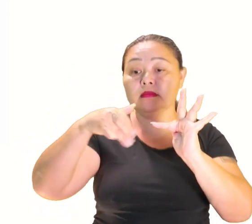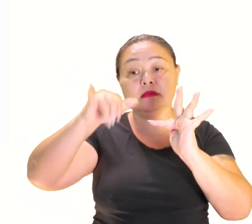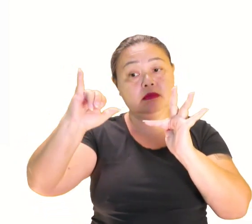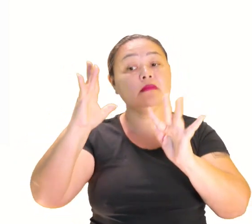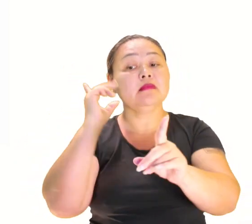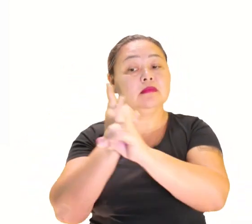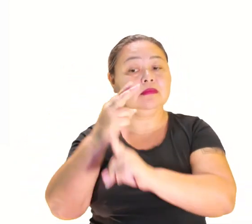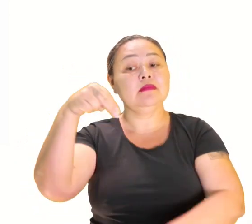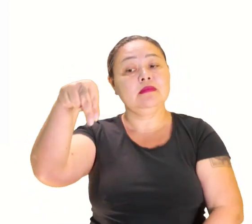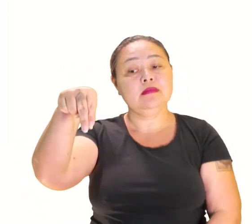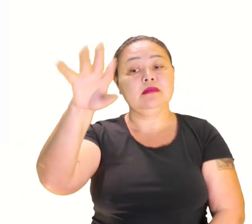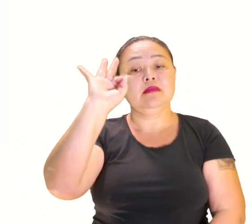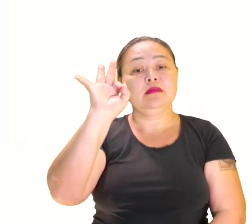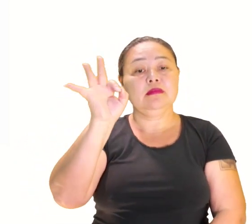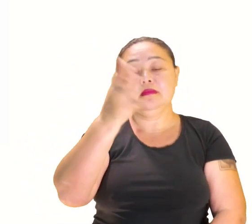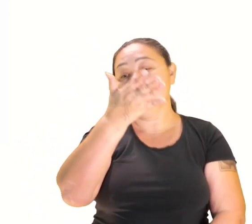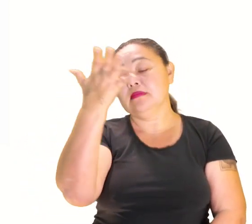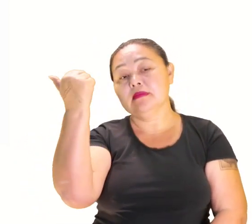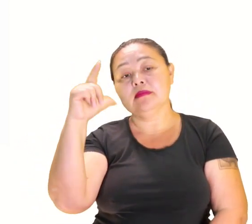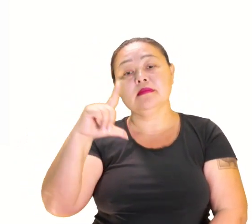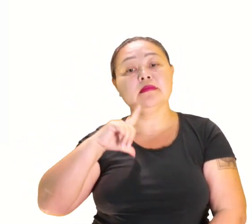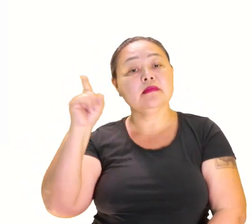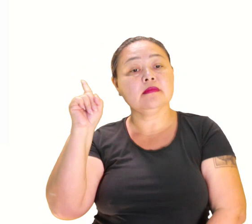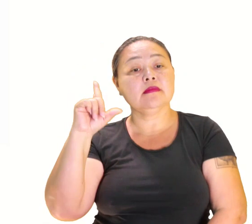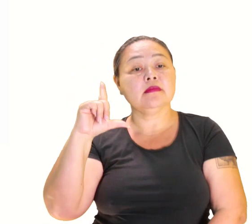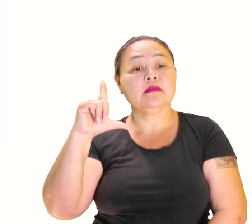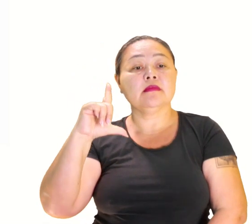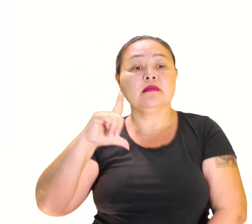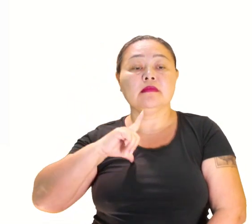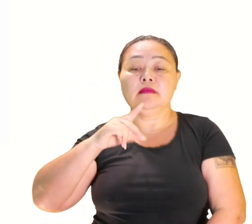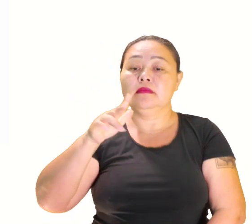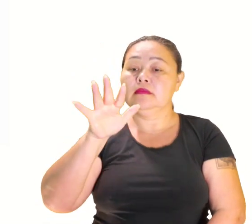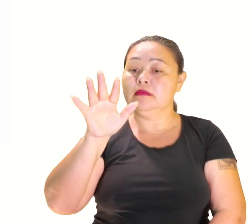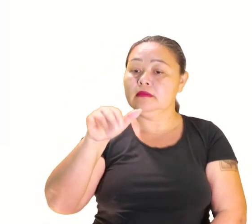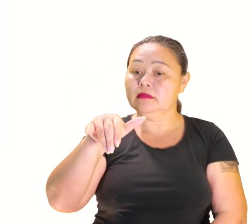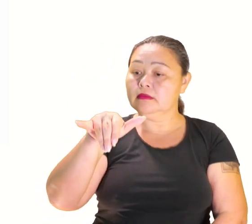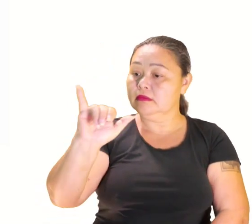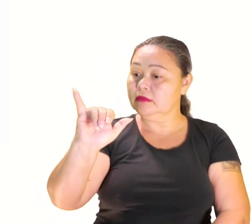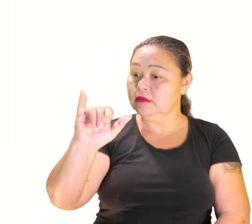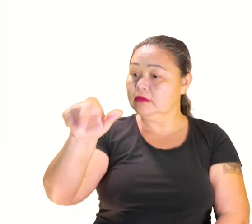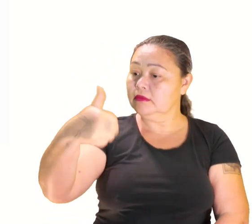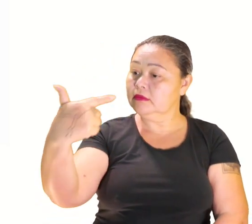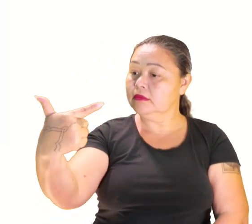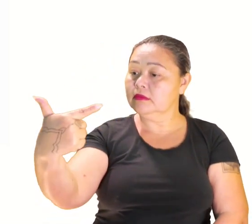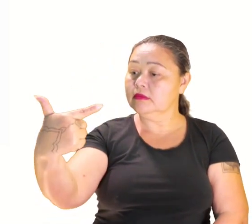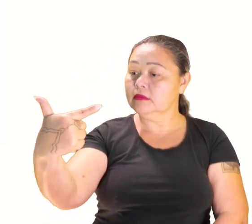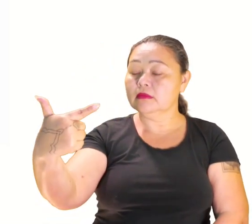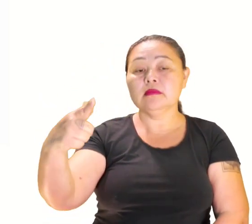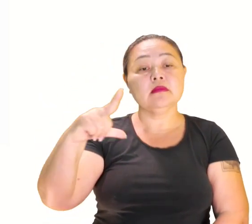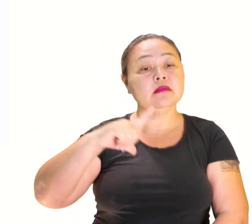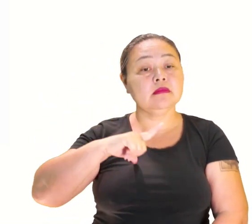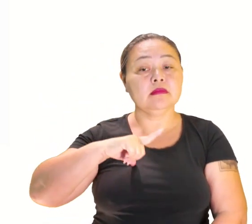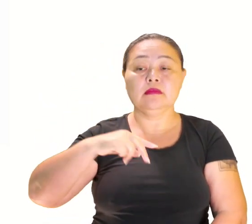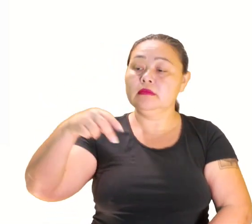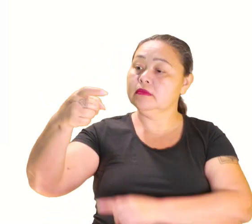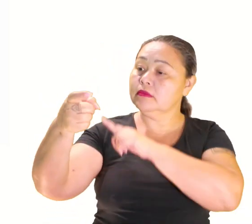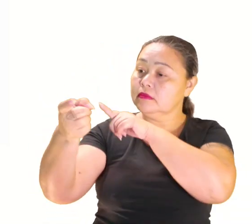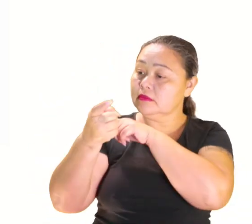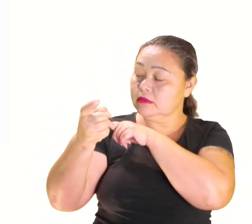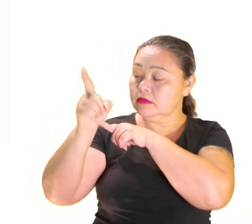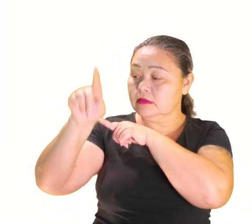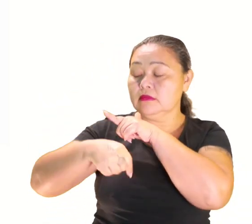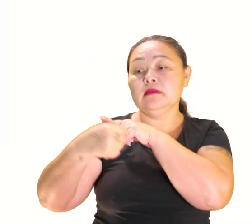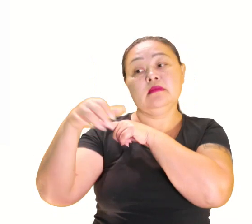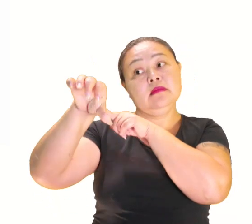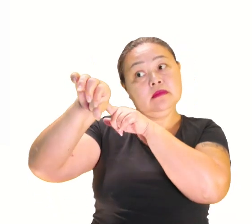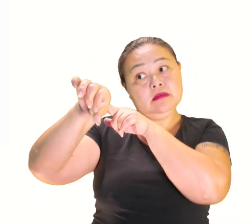n. Descobre o n. Certo. Então vamos lá. Olha lá, então quando a gente tem um y igual a 2, a gente tem um x